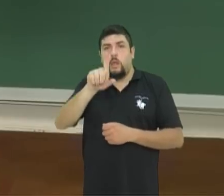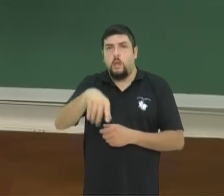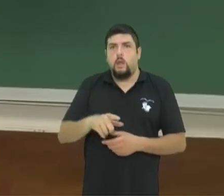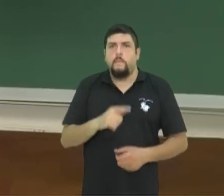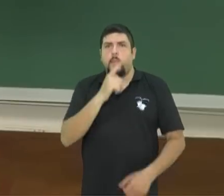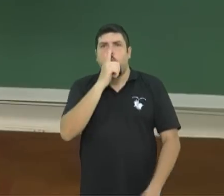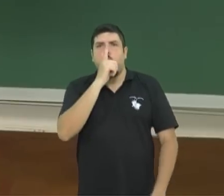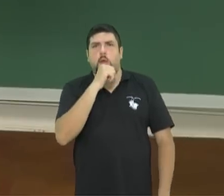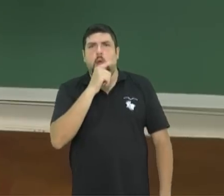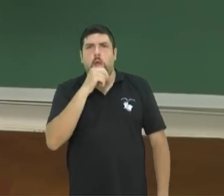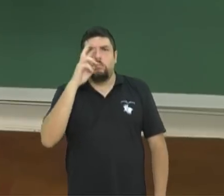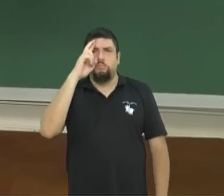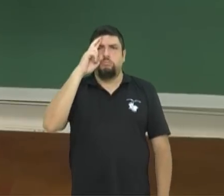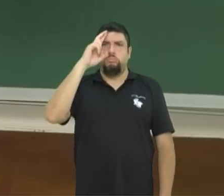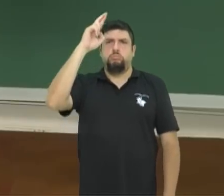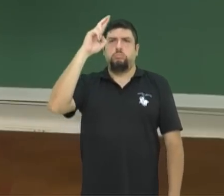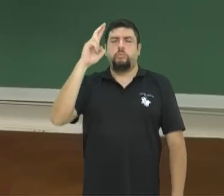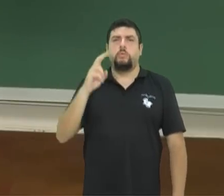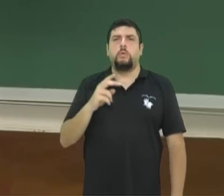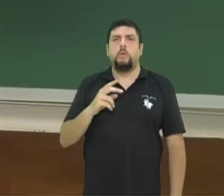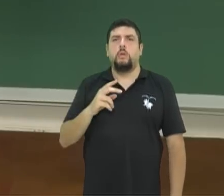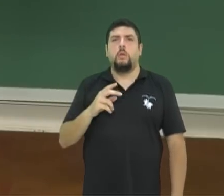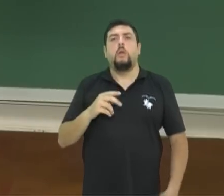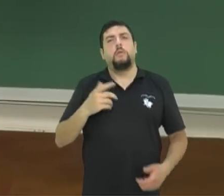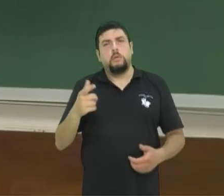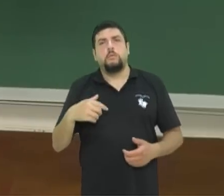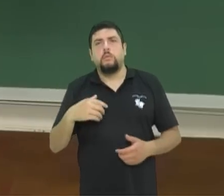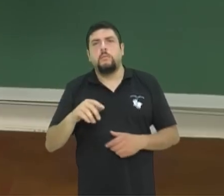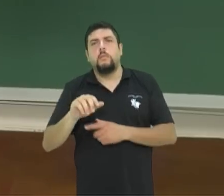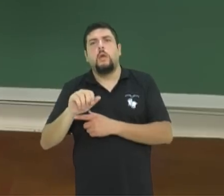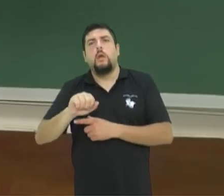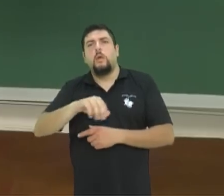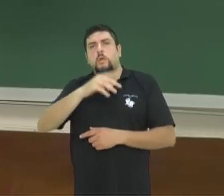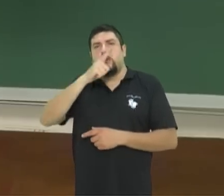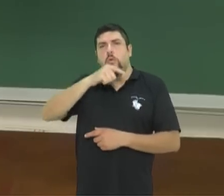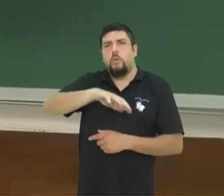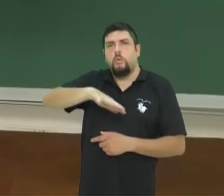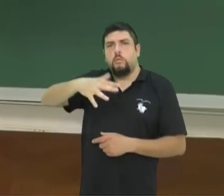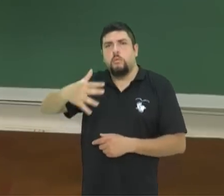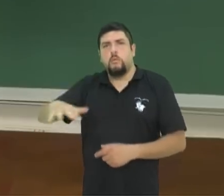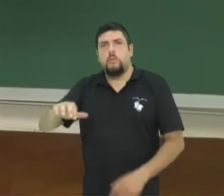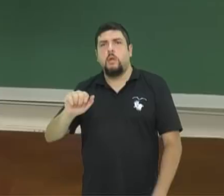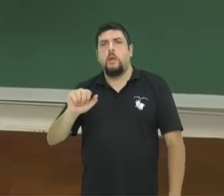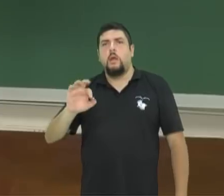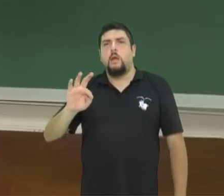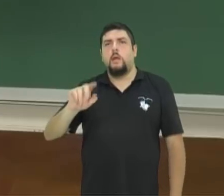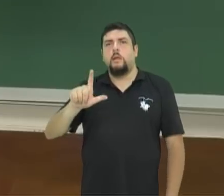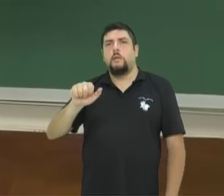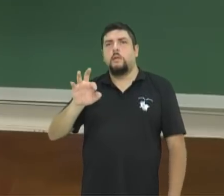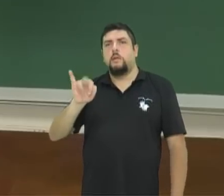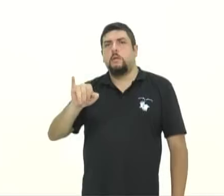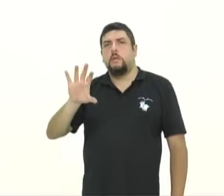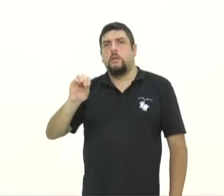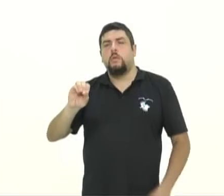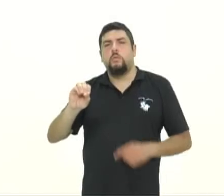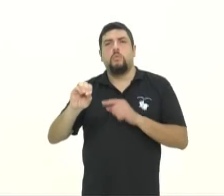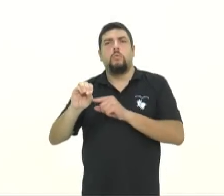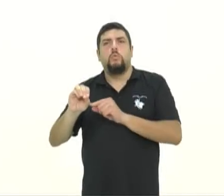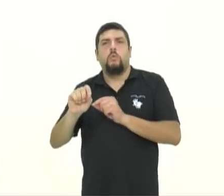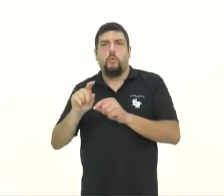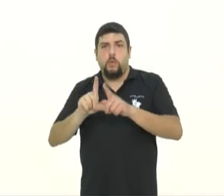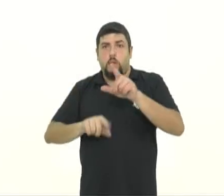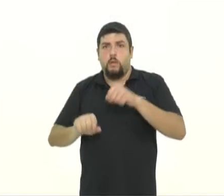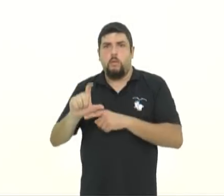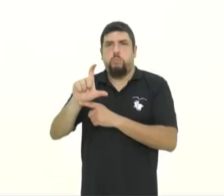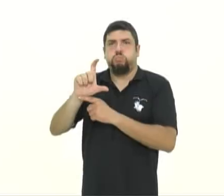uma explicação de quem era, né, o Oceano Atlântico. E observem que o Oceano Atlântico foi escrito com letra maiúscula,